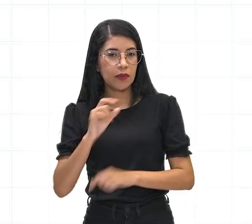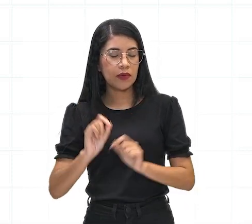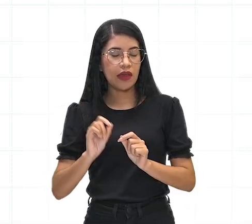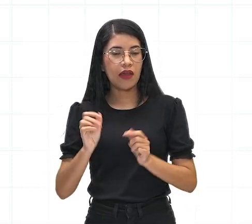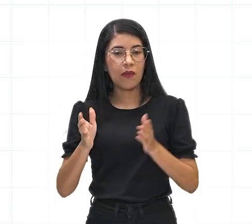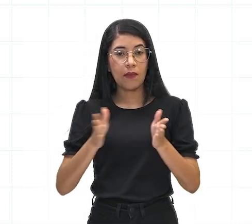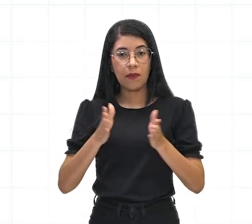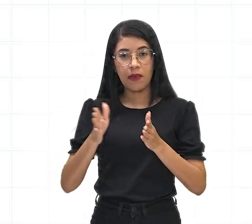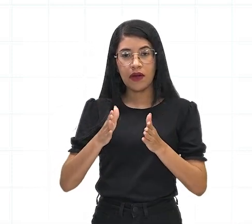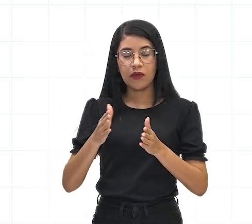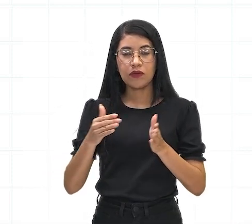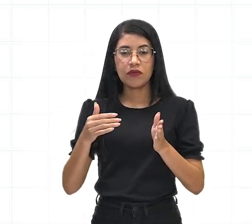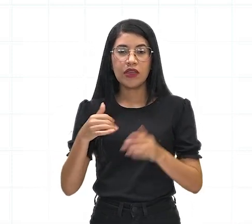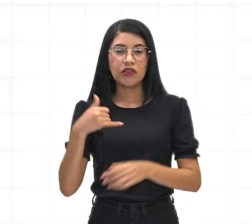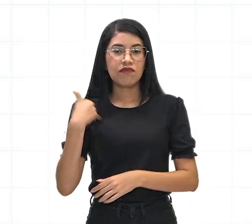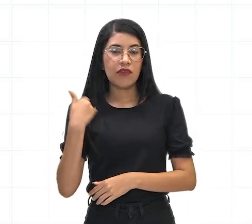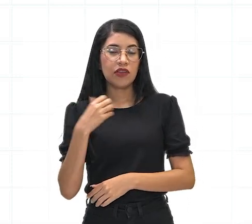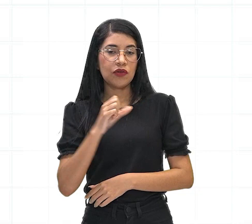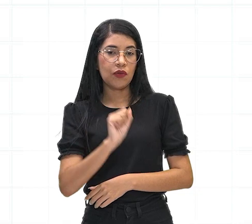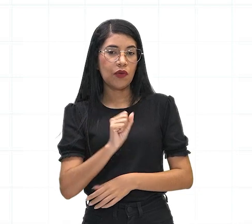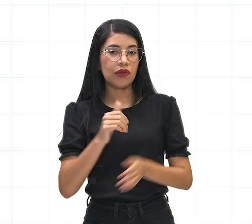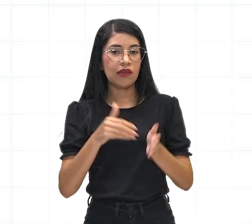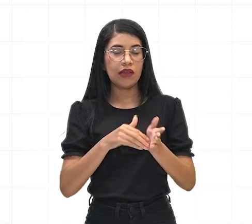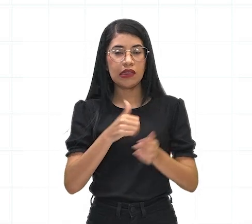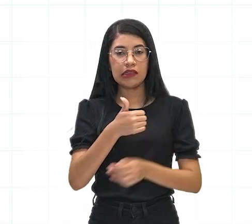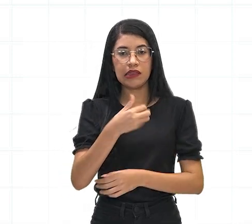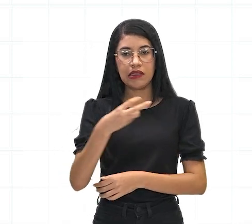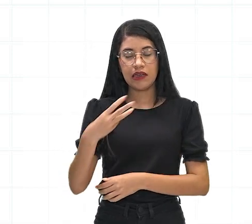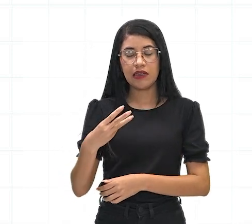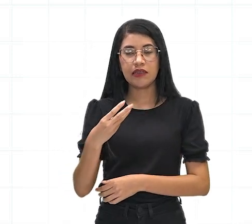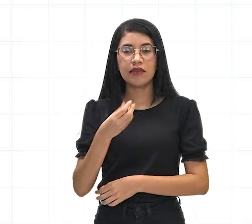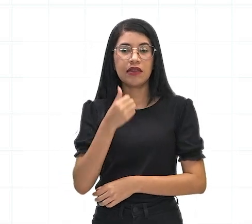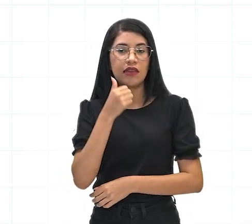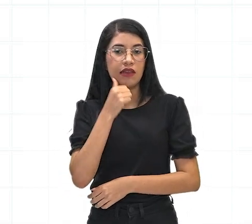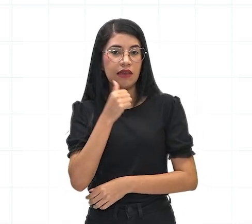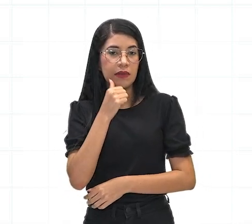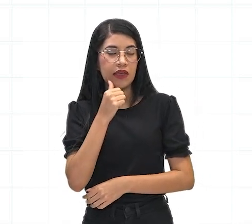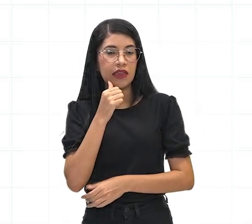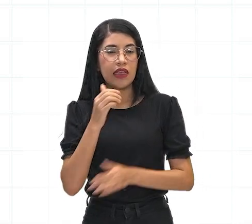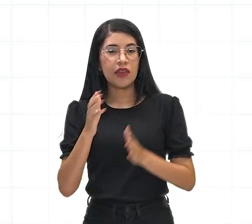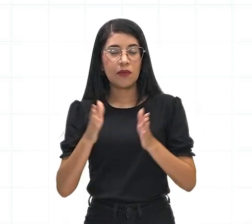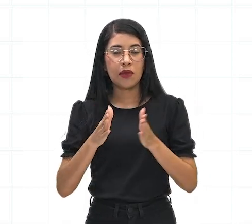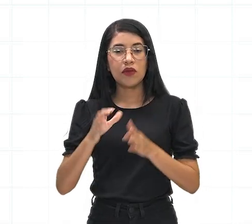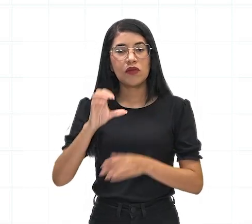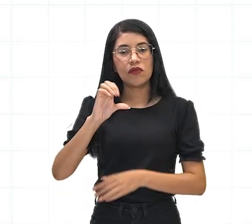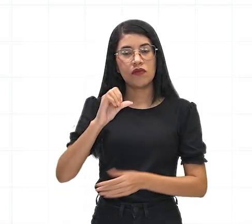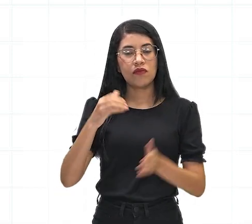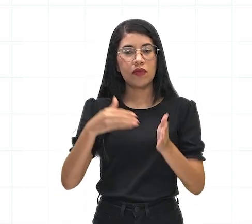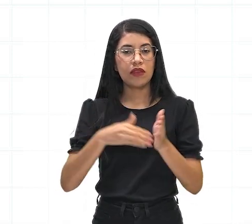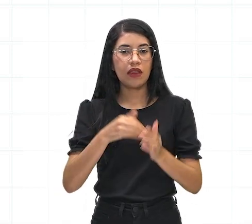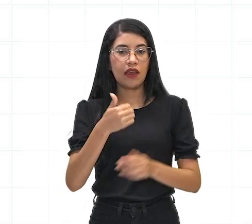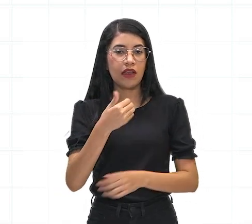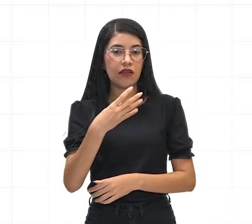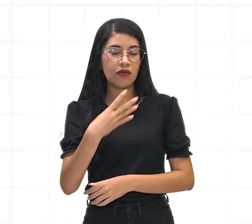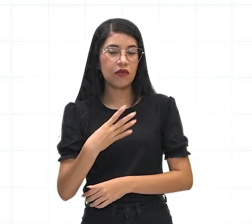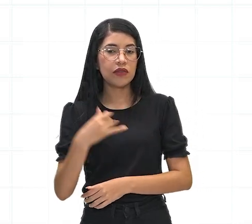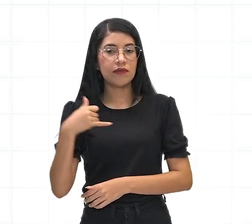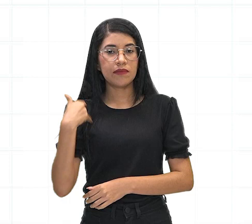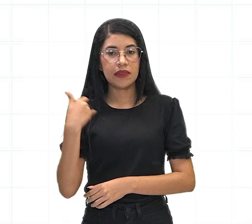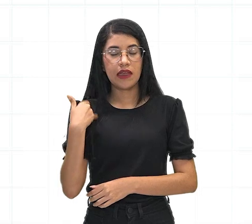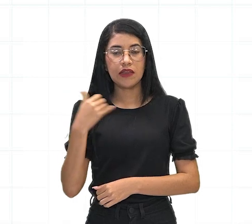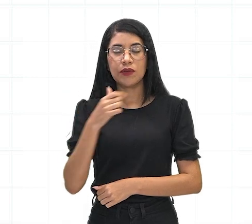se inicia entre os 8 e 13 anos de idade nas meninas e entre 9 e 14 anos de idade